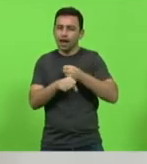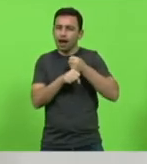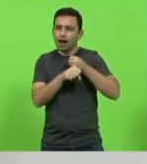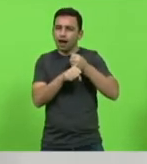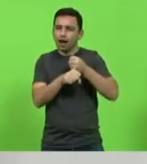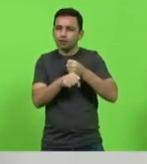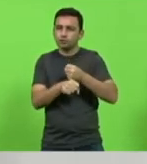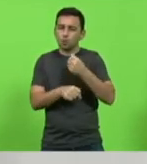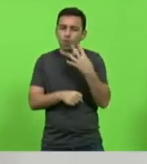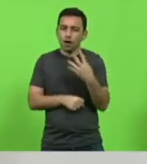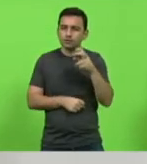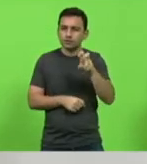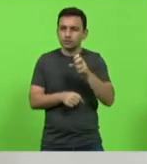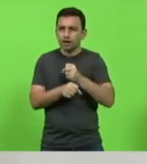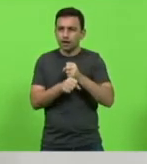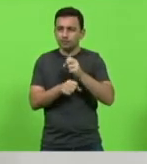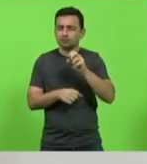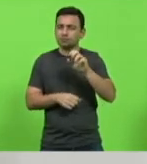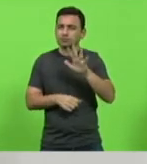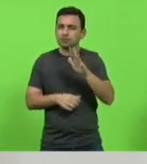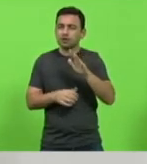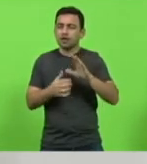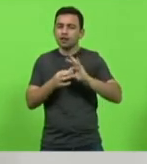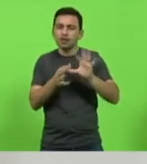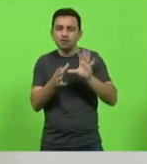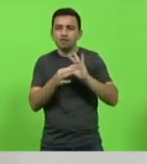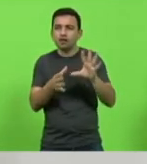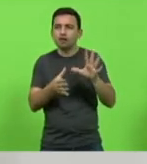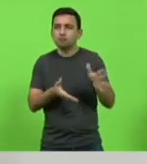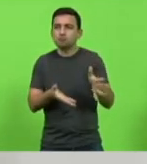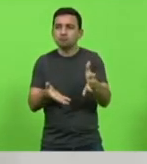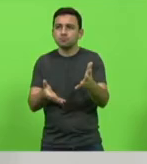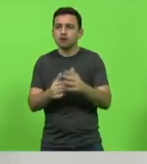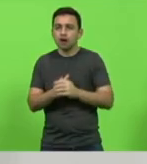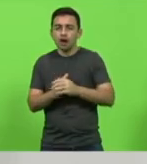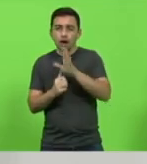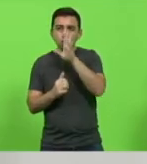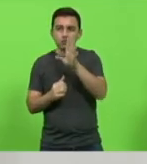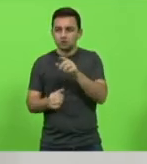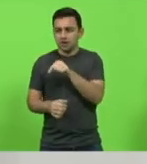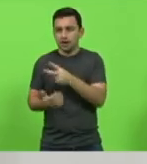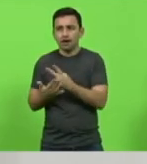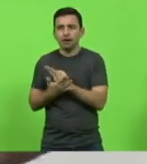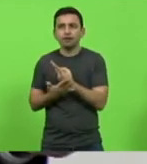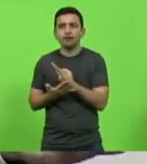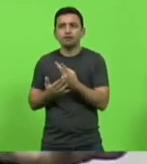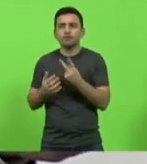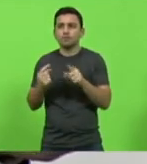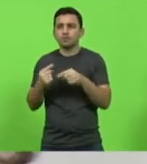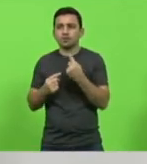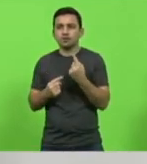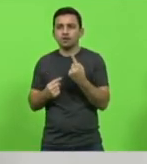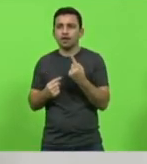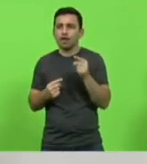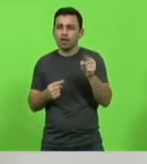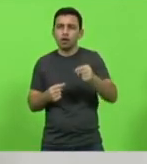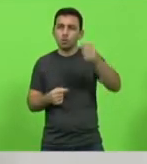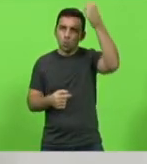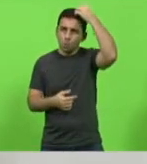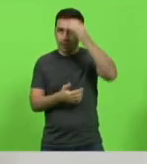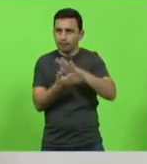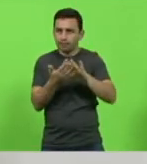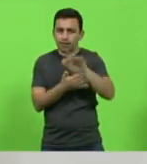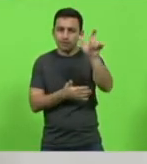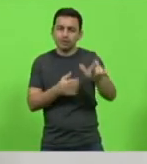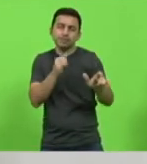que aquilo não era o que acusação estava formalizando contra ele que aí ele é inocentado das